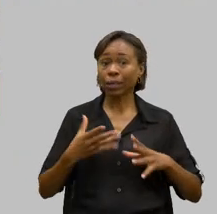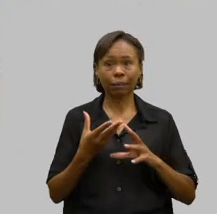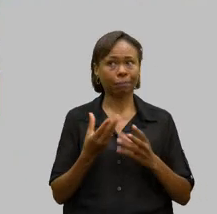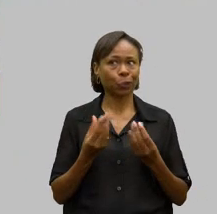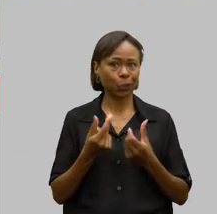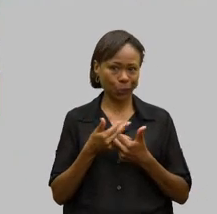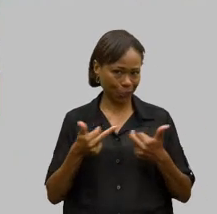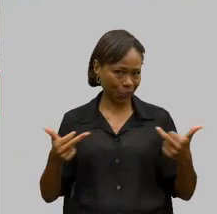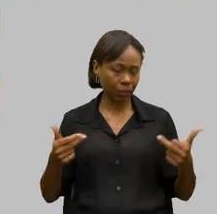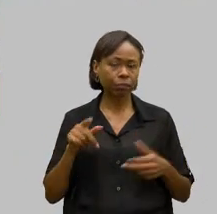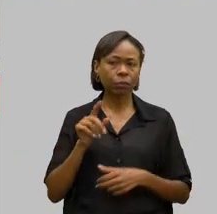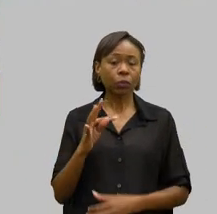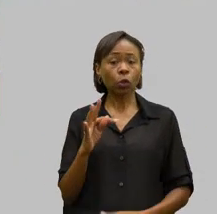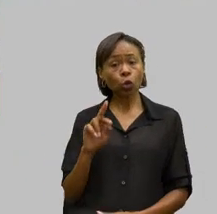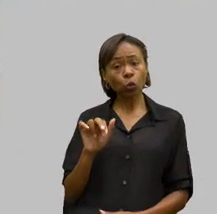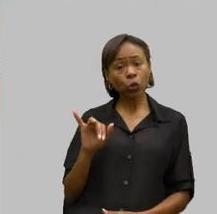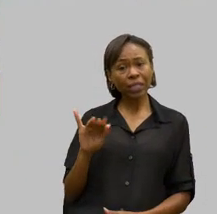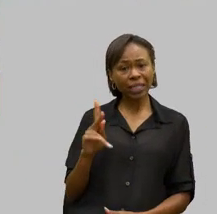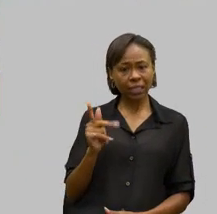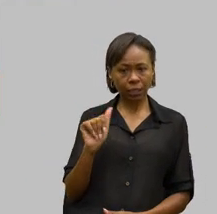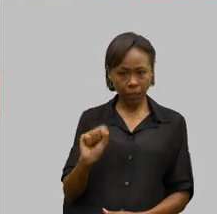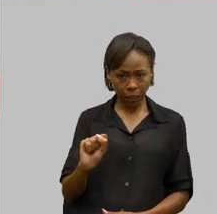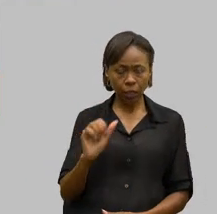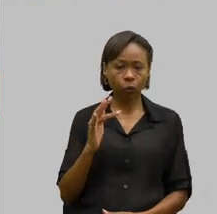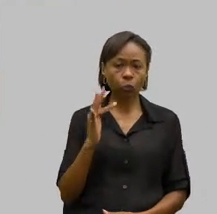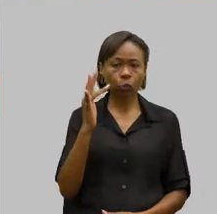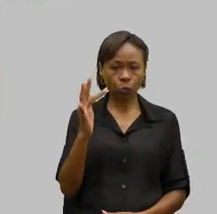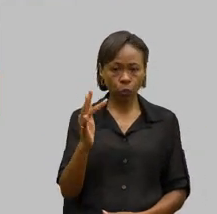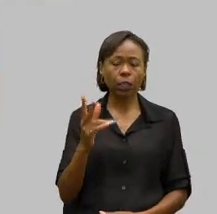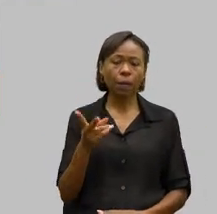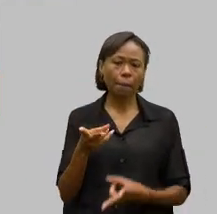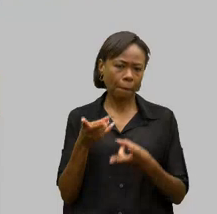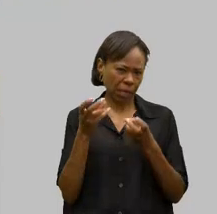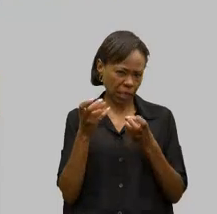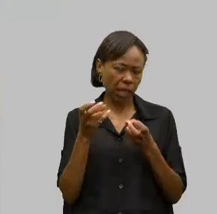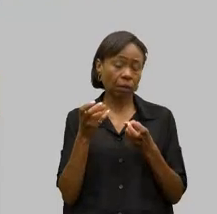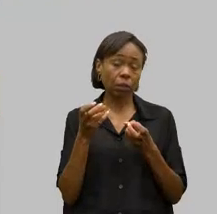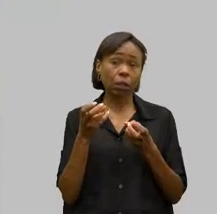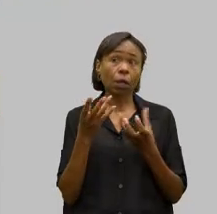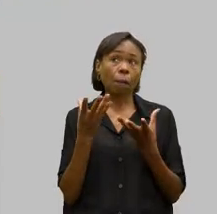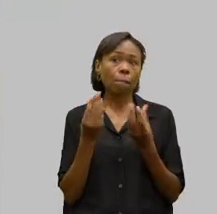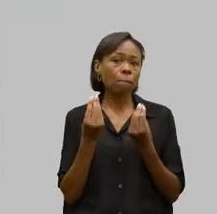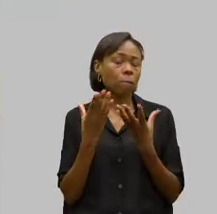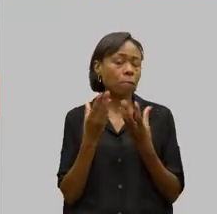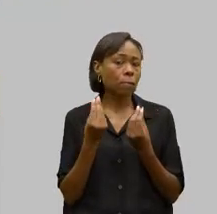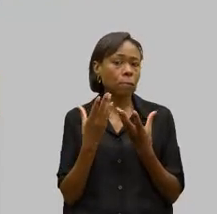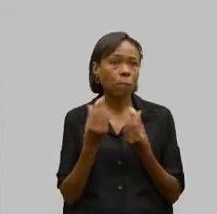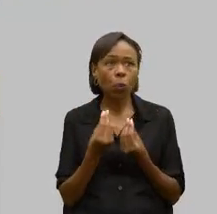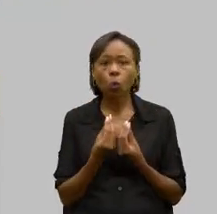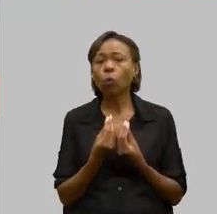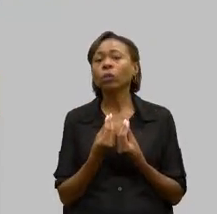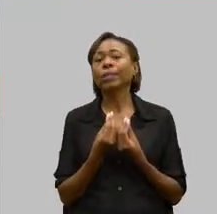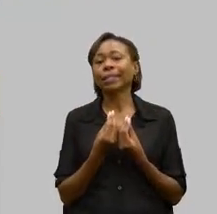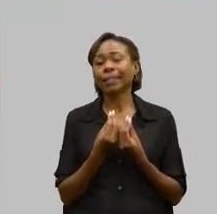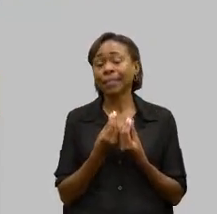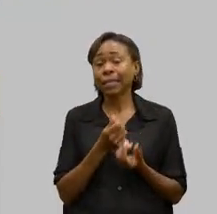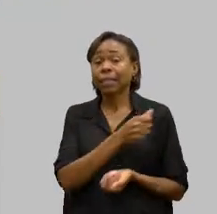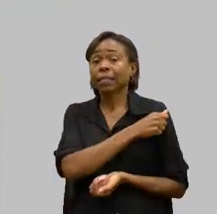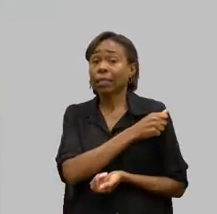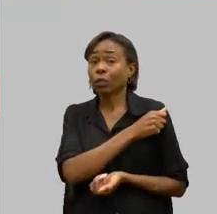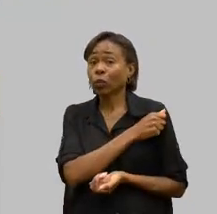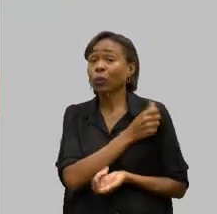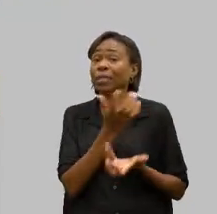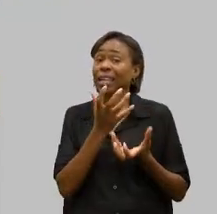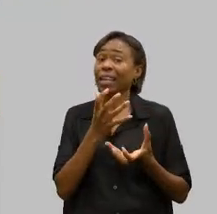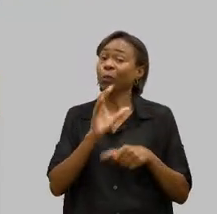Sim, o trilho de futuro, nós percebemos uma grande, uma alta demanda de estudantes que querem fazer enfermagem. Então,